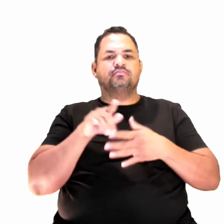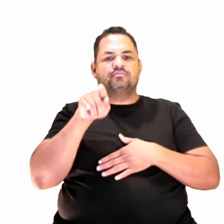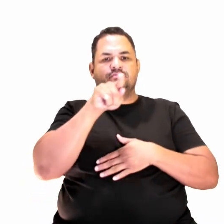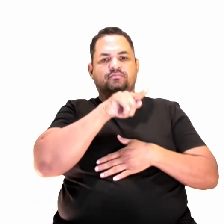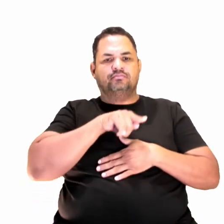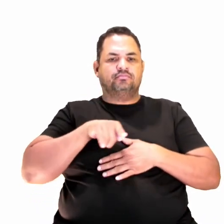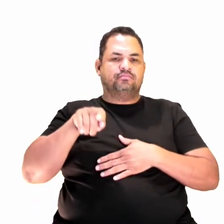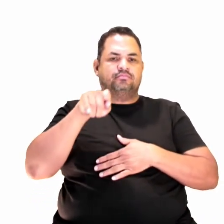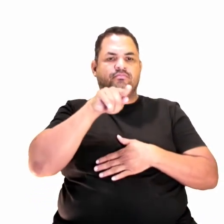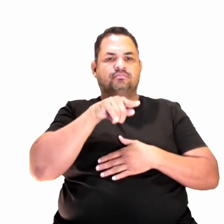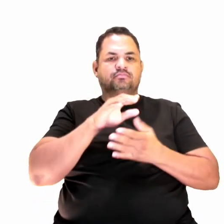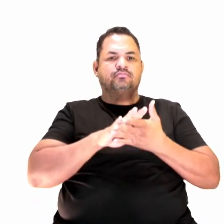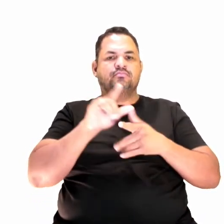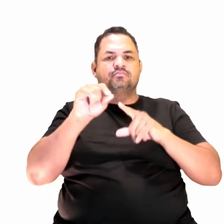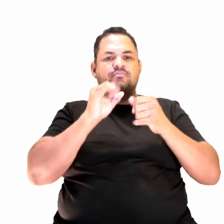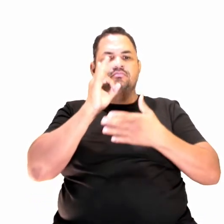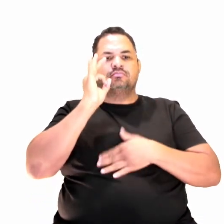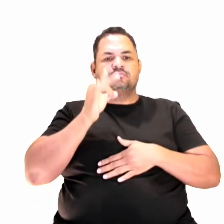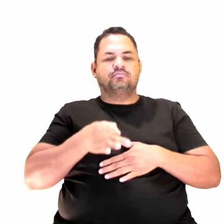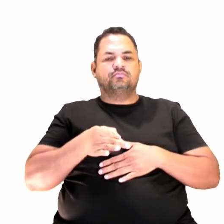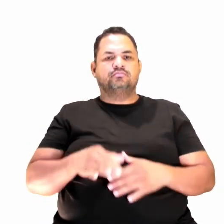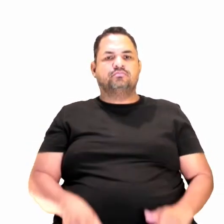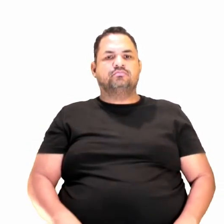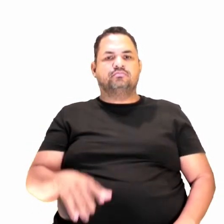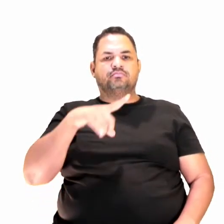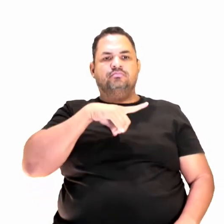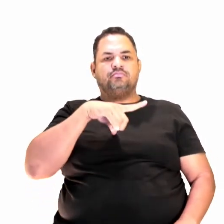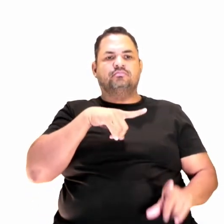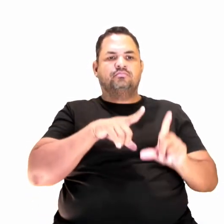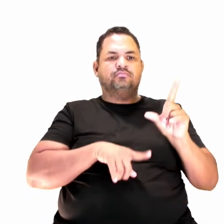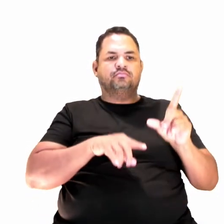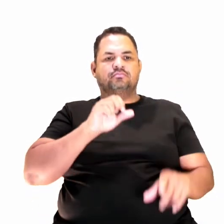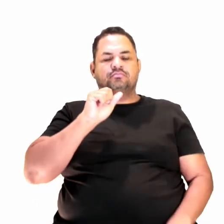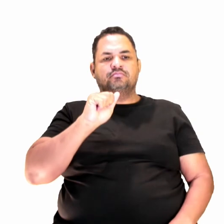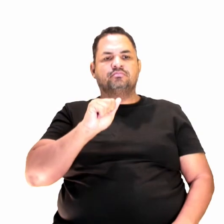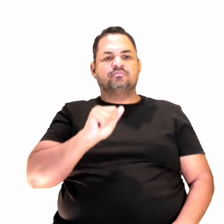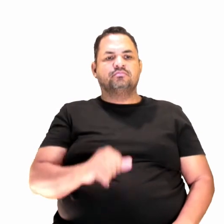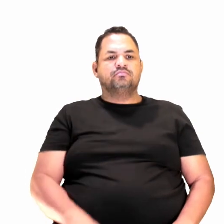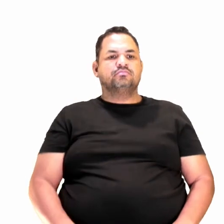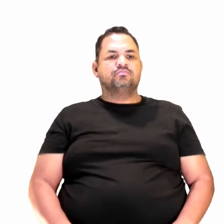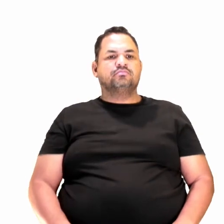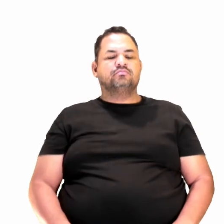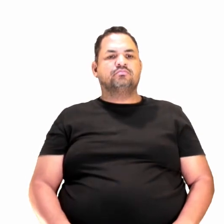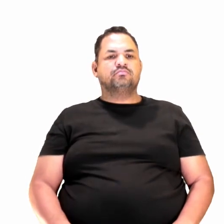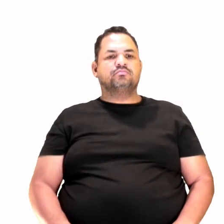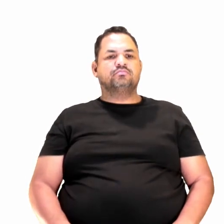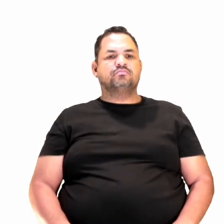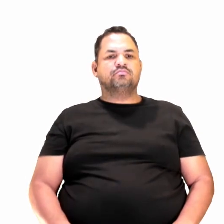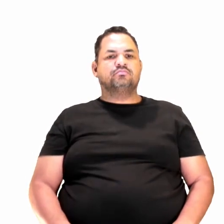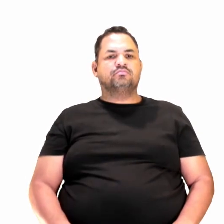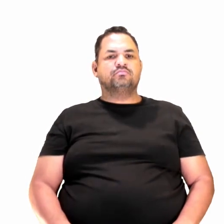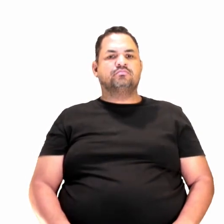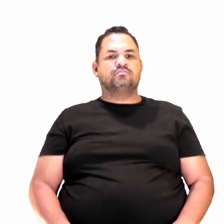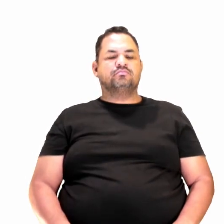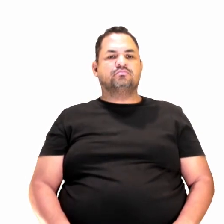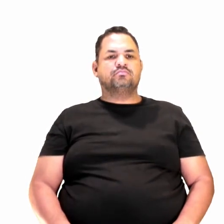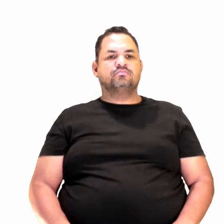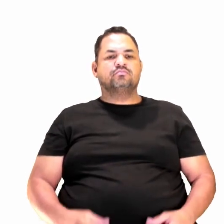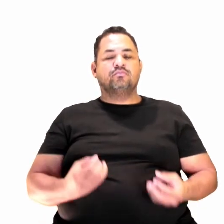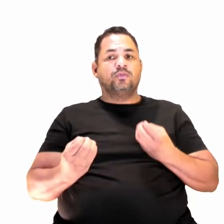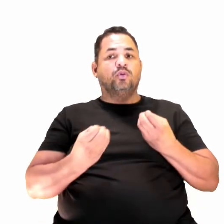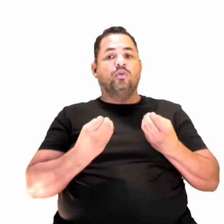delas. Podemos perguntar como a pessoa é no geral, ou seja, quando queremos saber como ela é, e fisicamente para isso